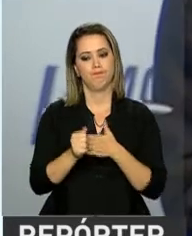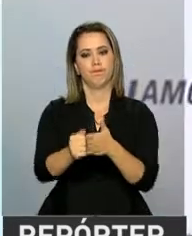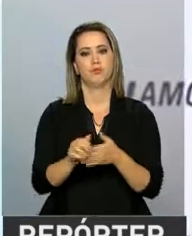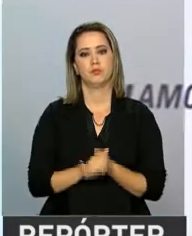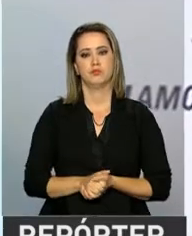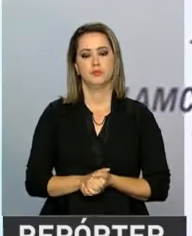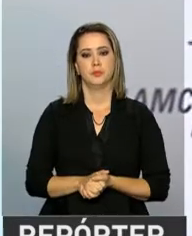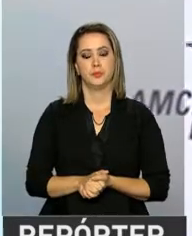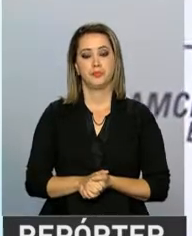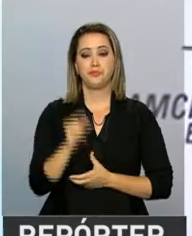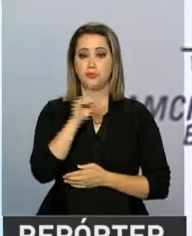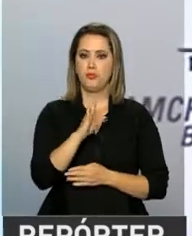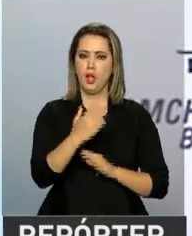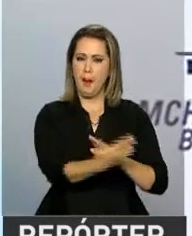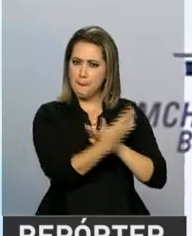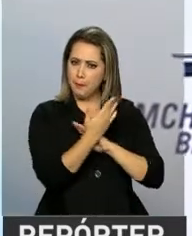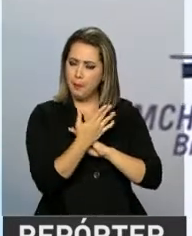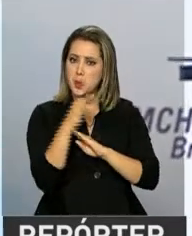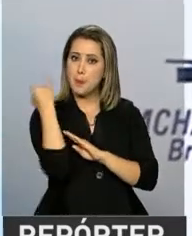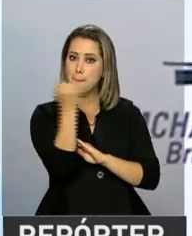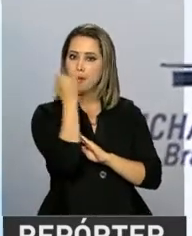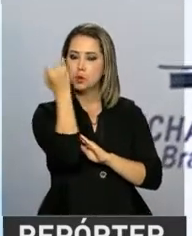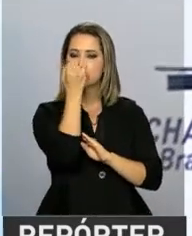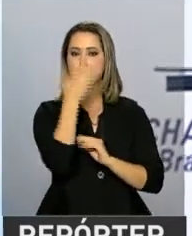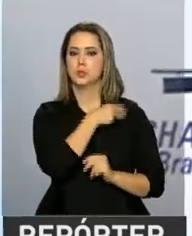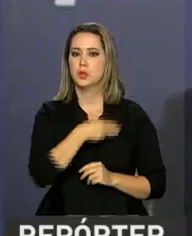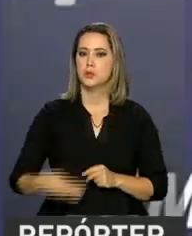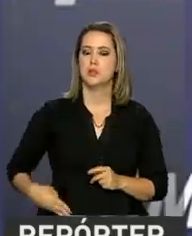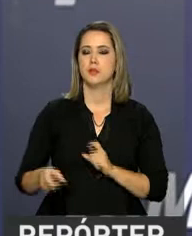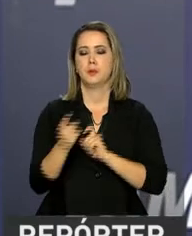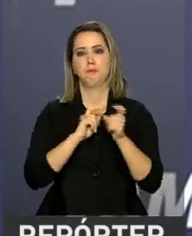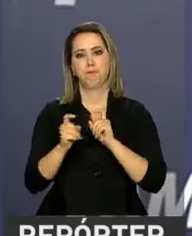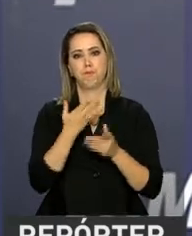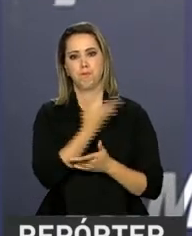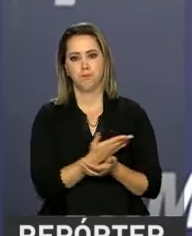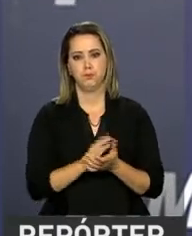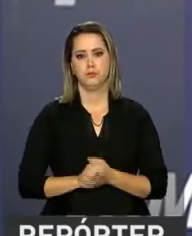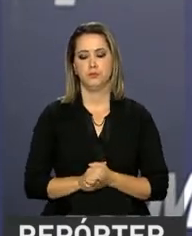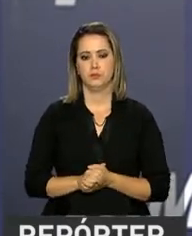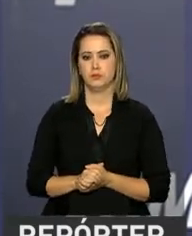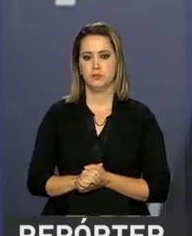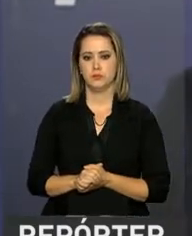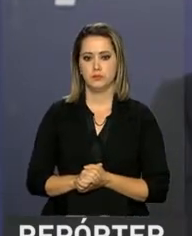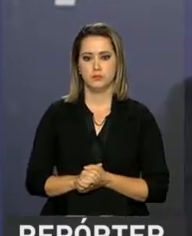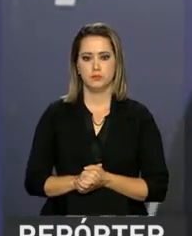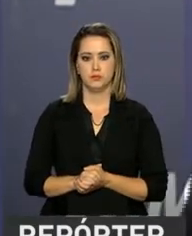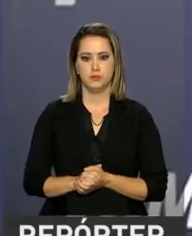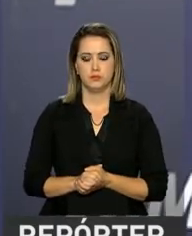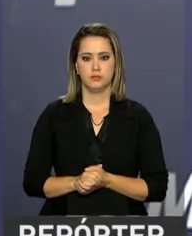em frente. Apoio considerado de extrema importância pelo ministro da Fazenda. Esta carta da